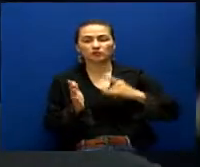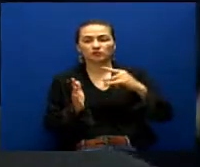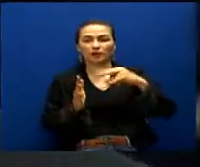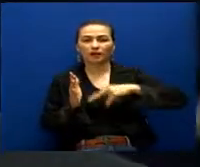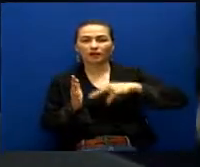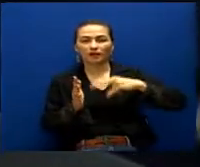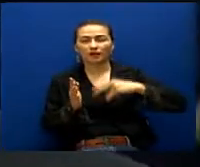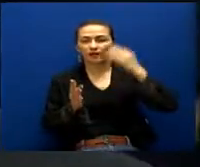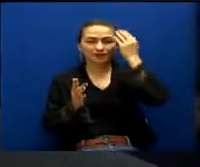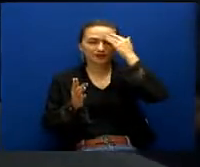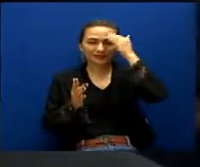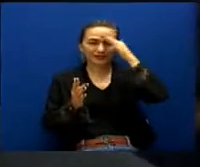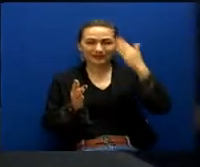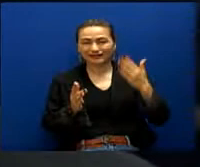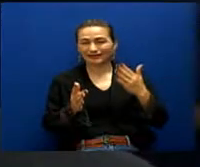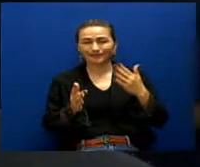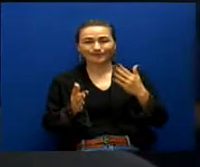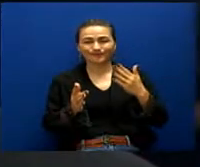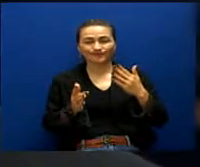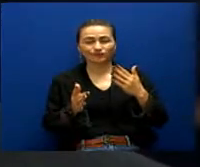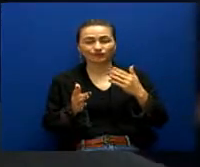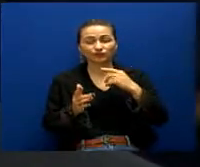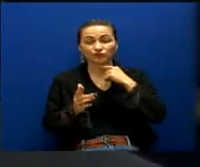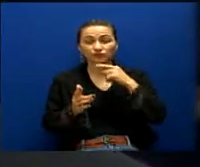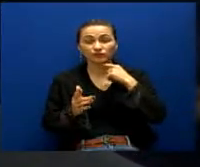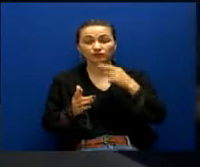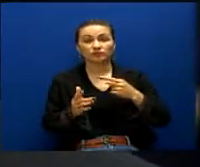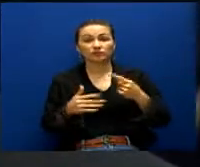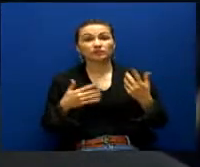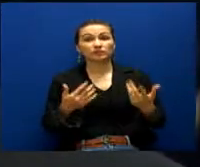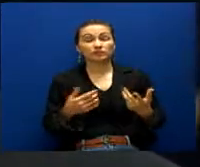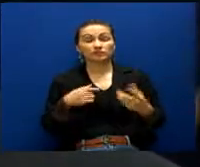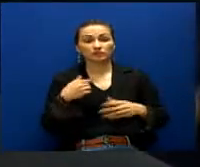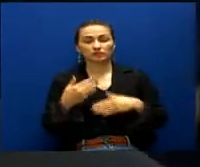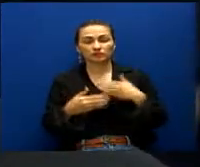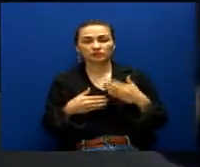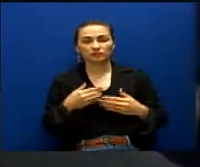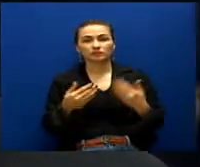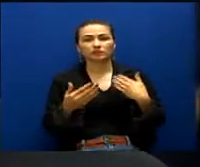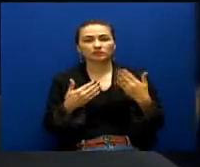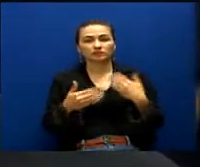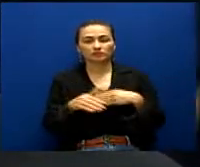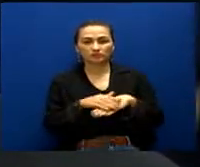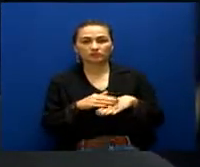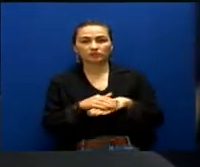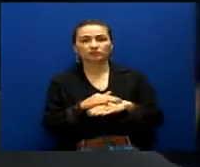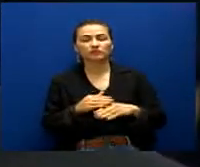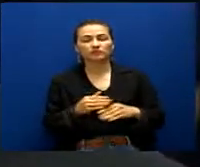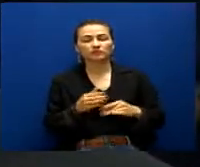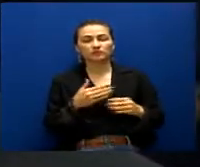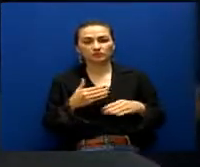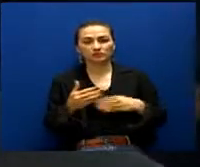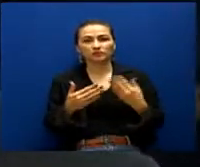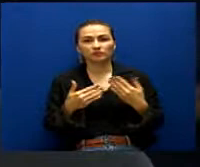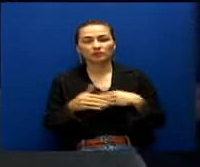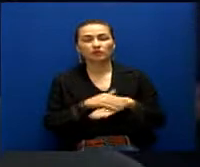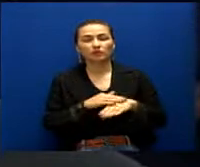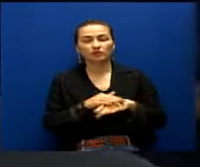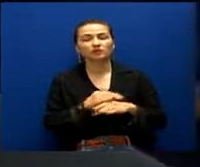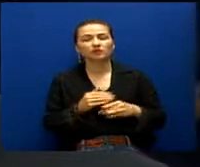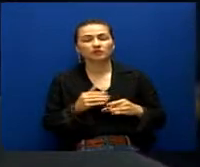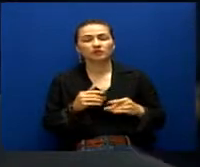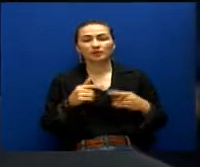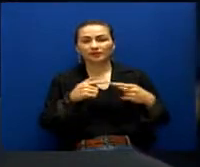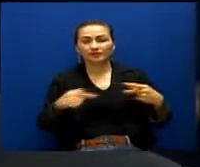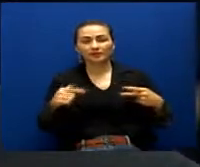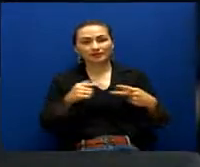Martinez queria fazer. Mas, conversando, por isso que a gente já falou que nos próximos PPAs a gente tem que ter reunião semanal, pelo menos, com os vereadores